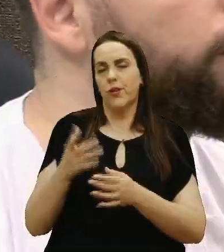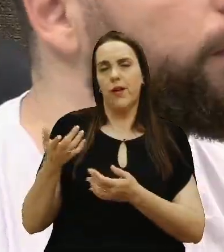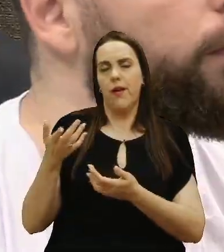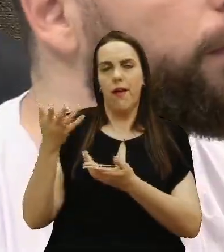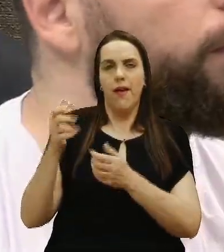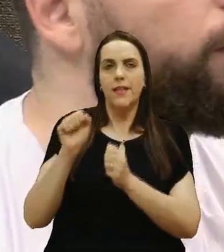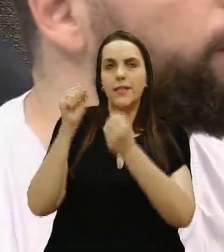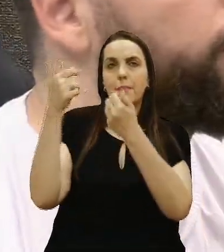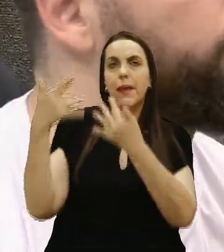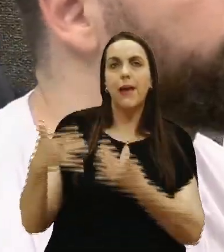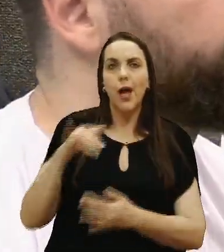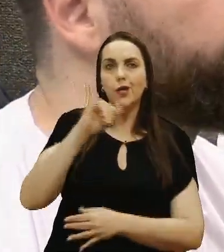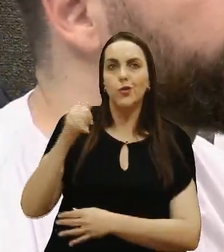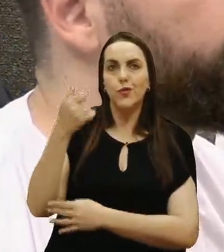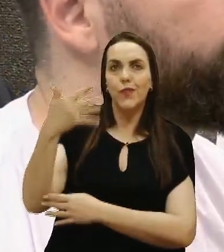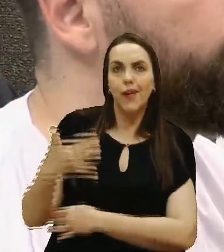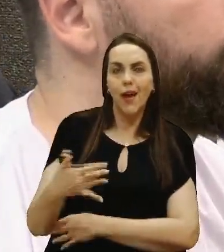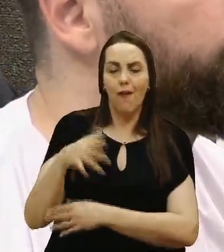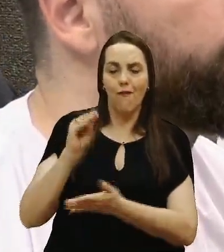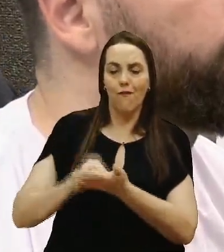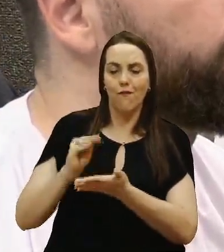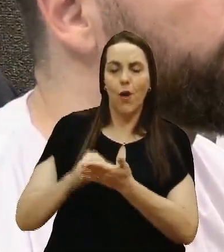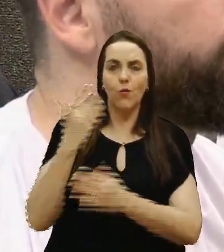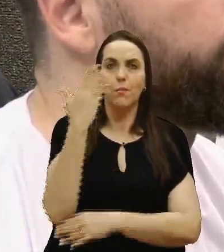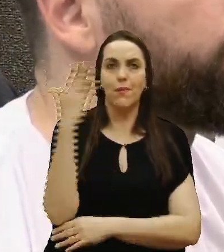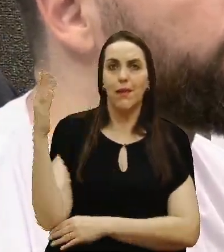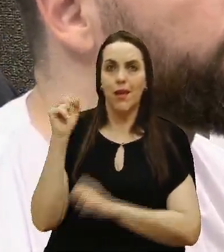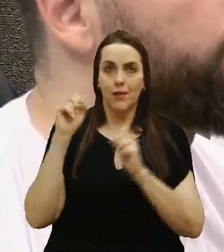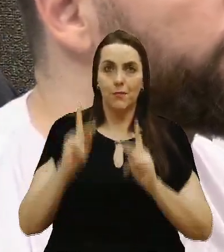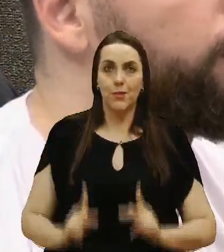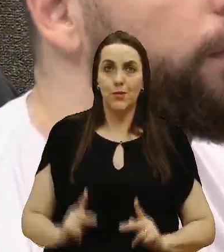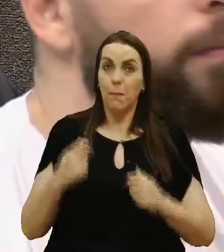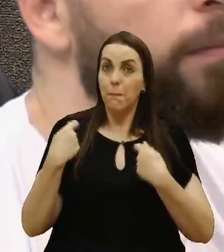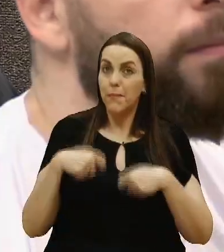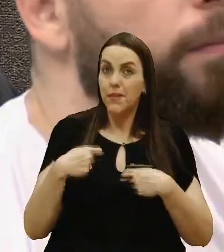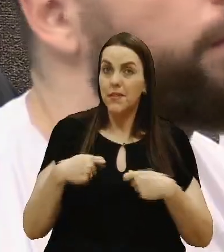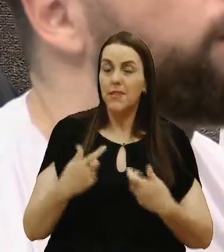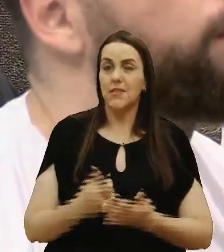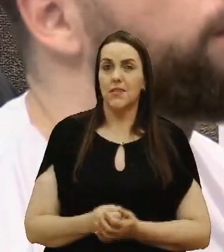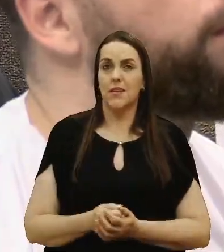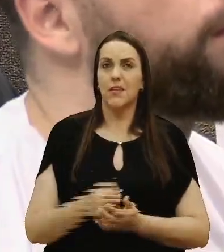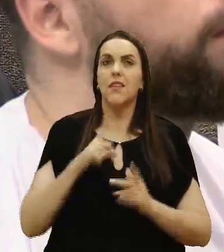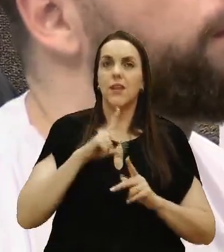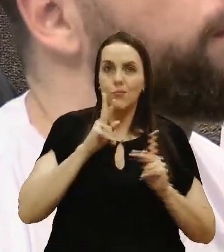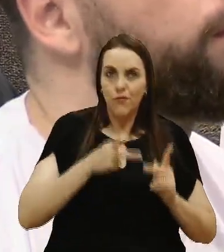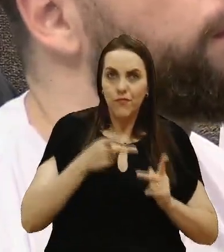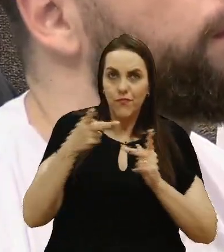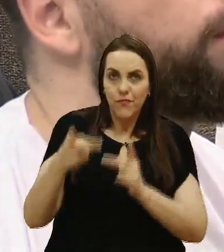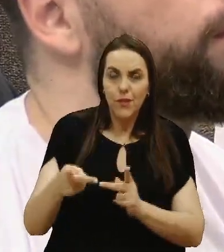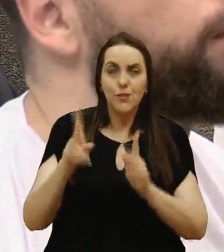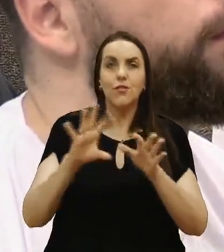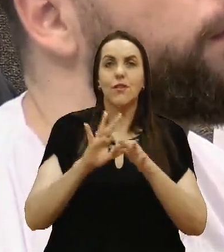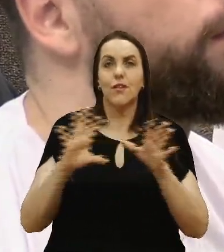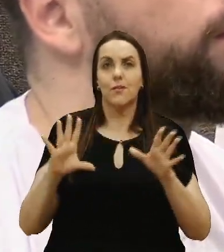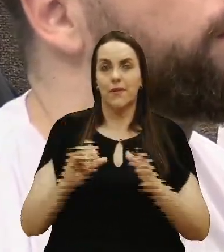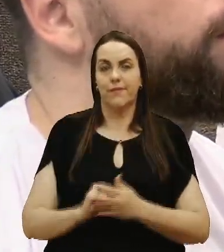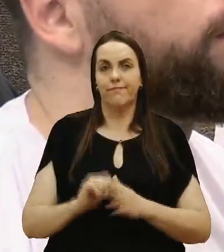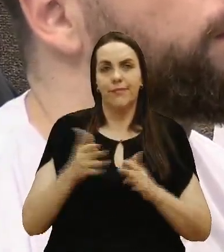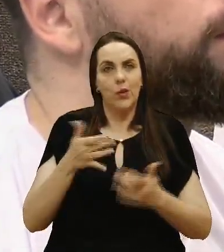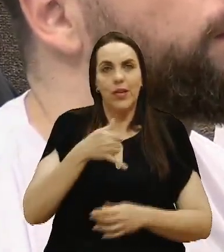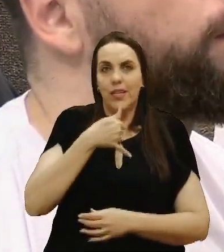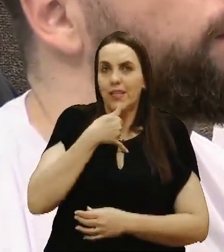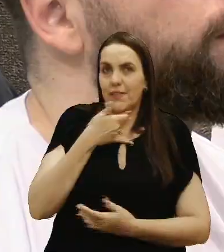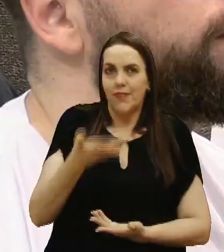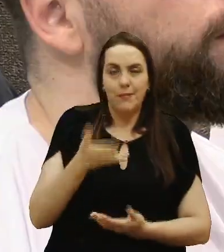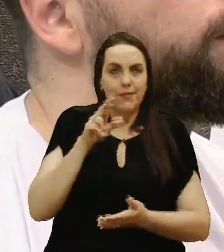moradores que precisam e que já houve. Então, a visita e já tinha sido liberado, né? Então, infelizmente,